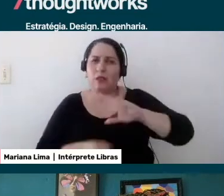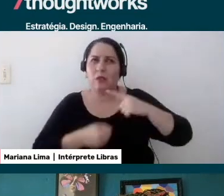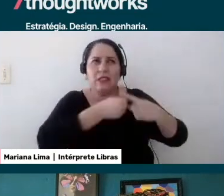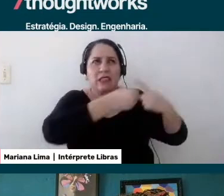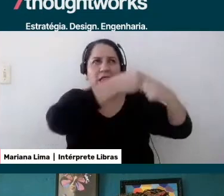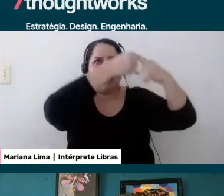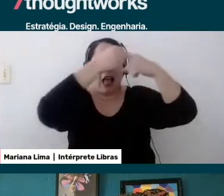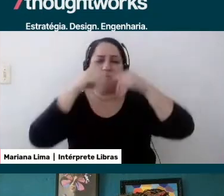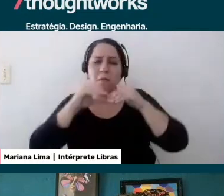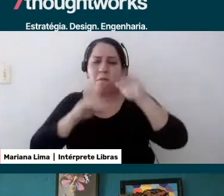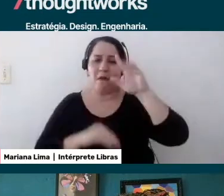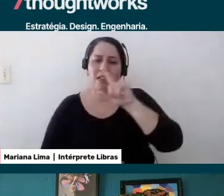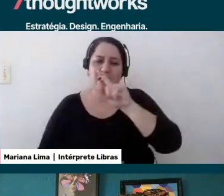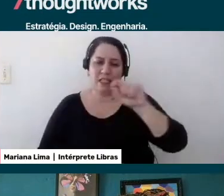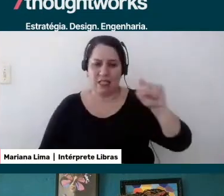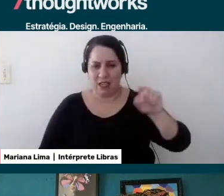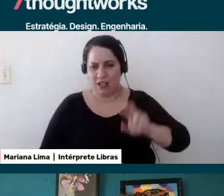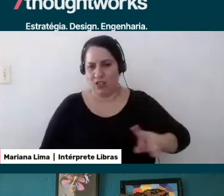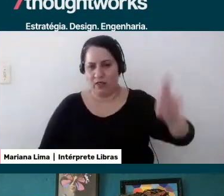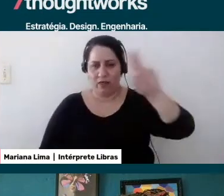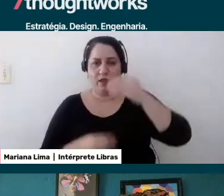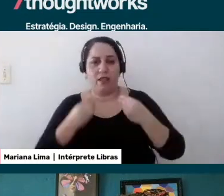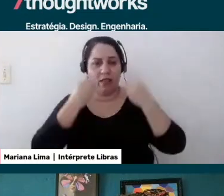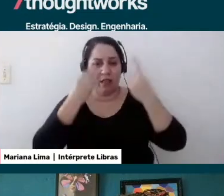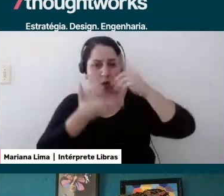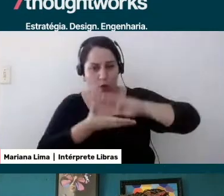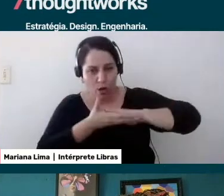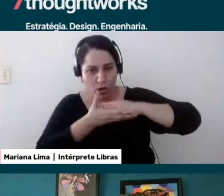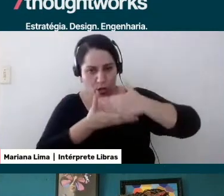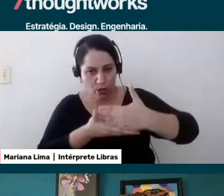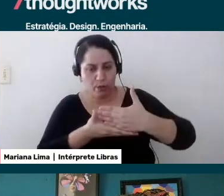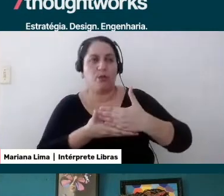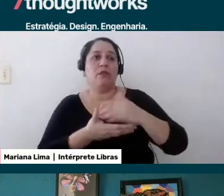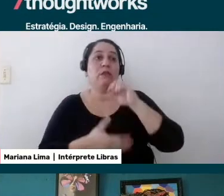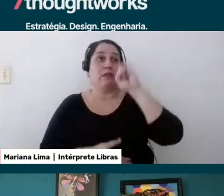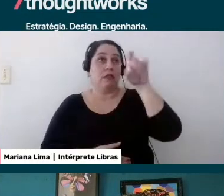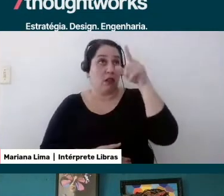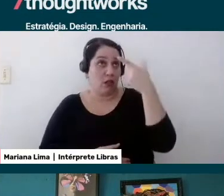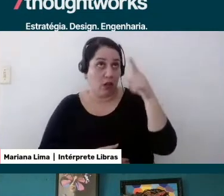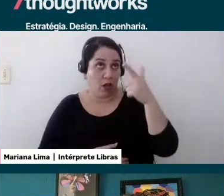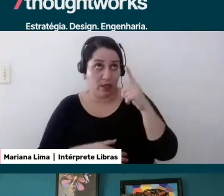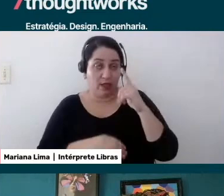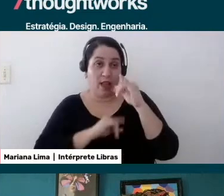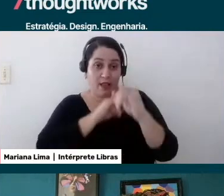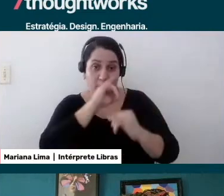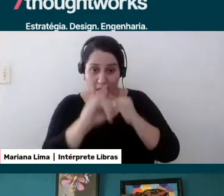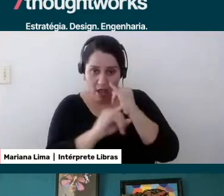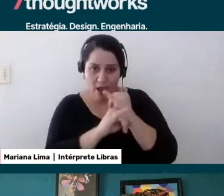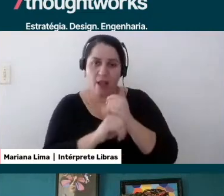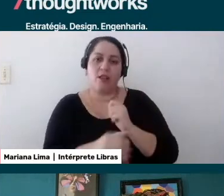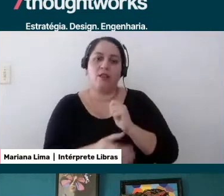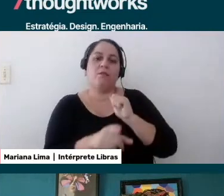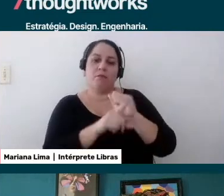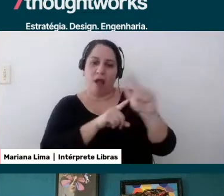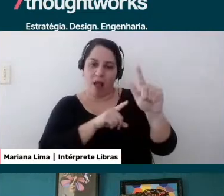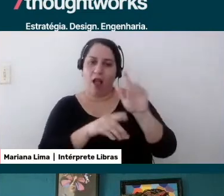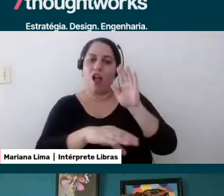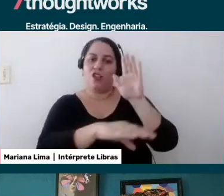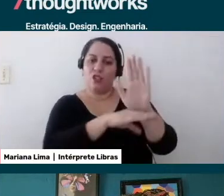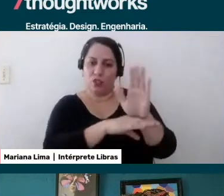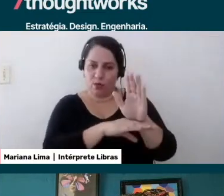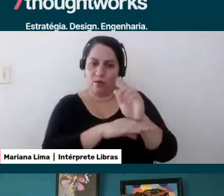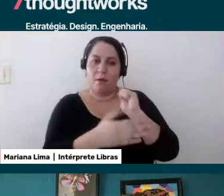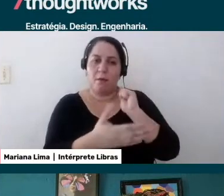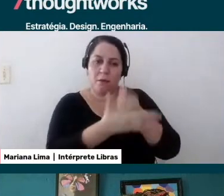municípios, e aí a gente envia um notebook para casa deles, e para quem não tem acesso à internet, a gente custeia a internet. Então a ideia